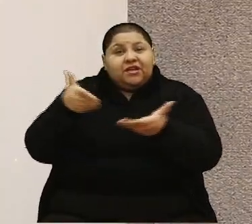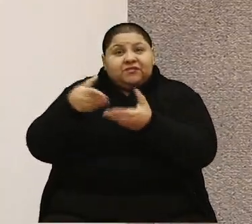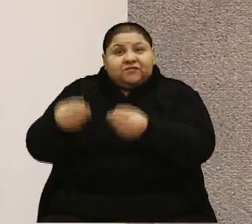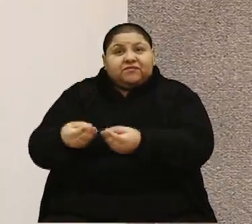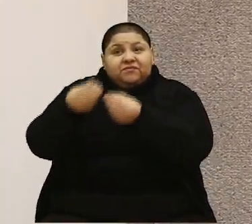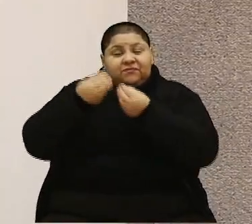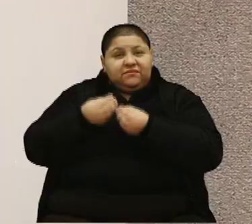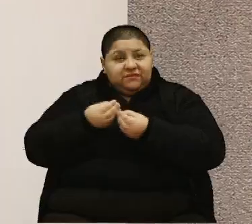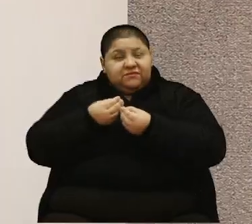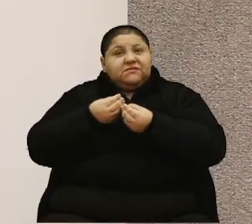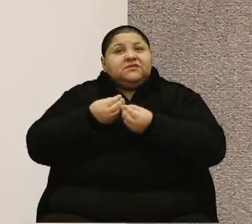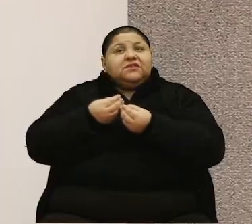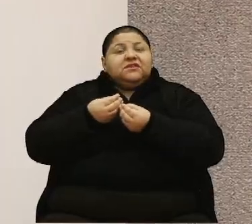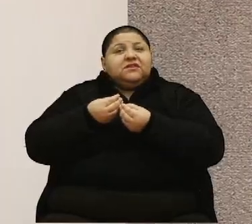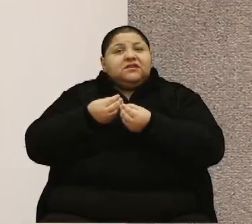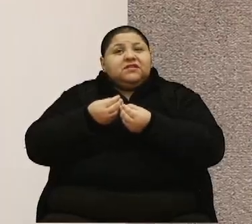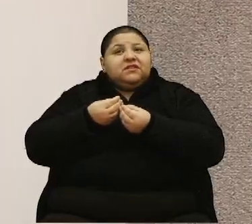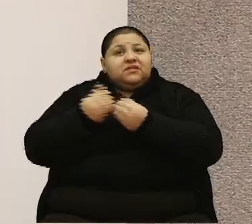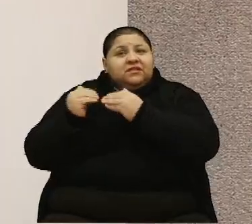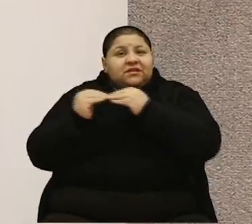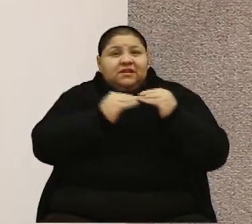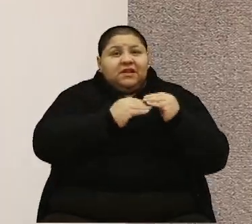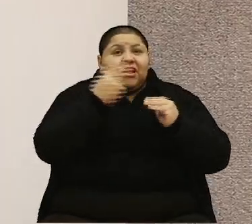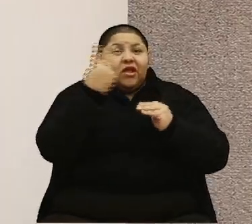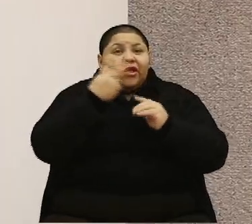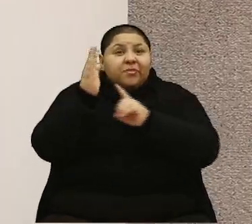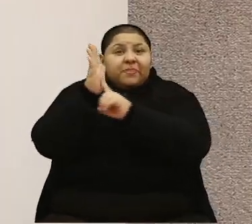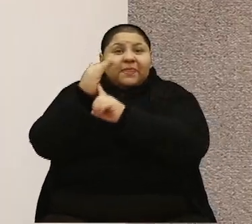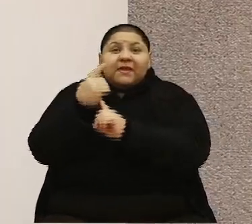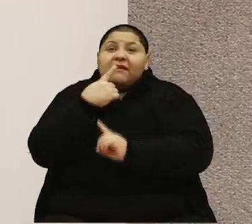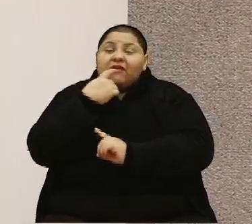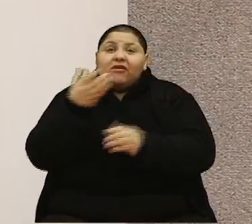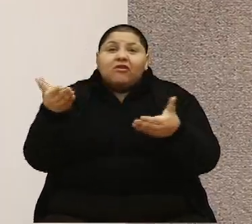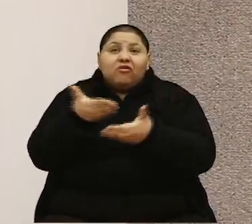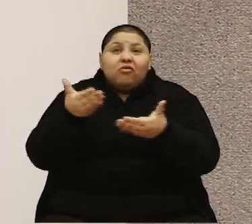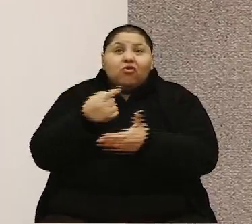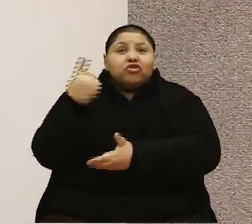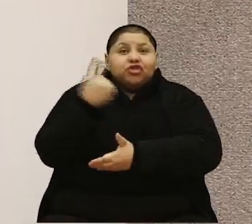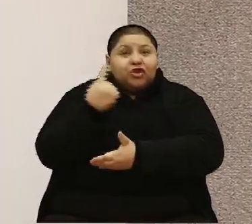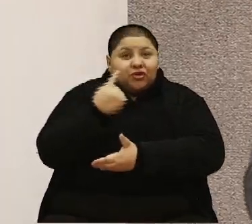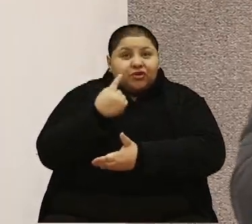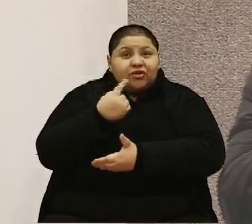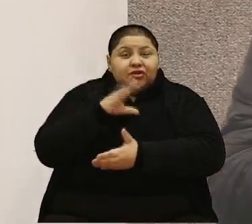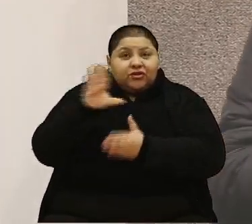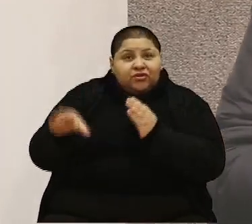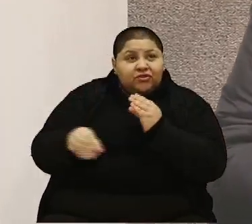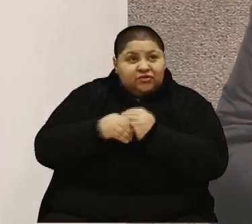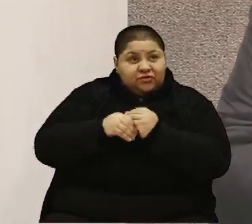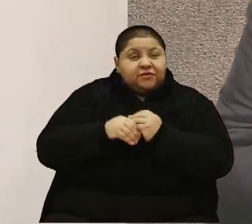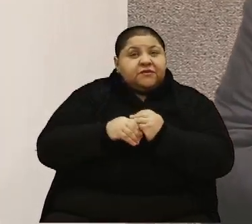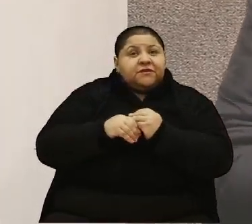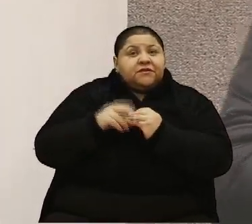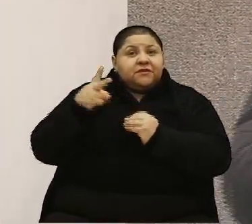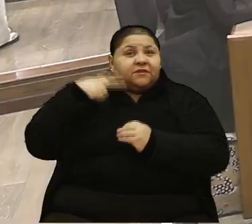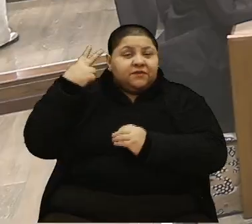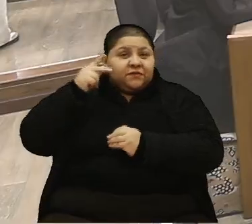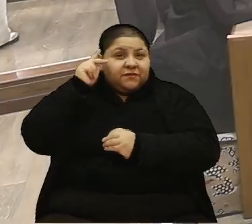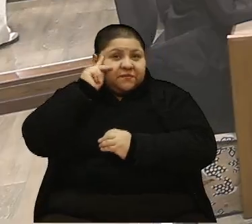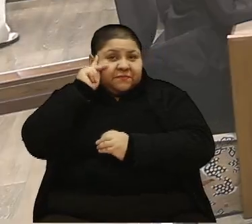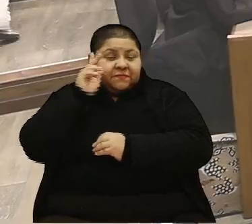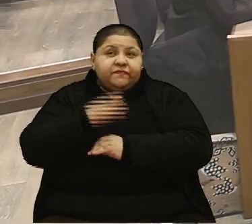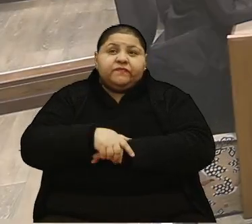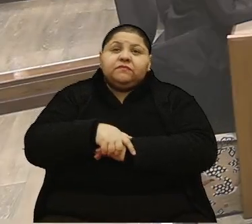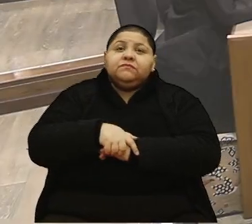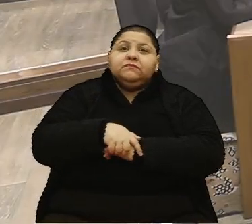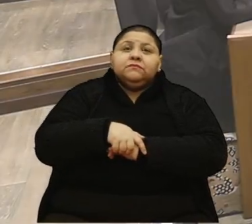essa conta, vai ser o patamar 2 da bandeira vermelha, que hoje está no patamar 1. Seu parte, vereador Cláudio Libardi.